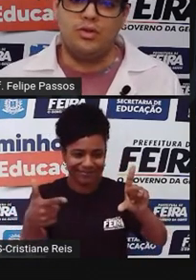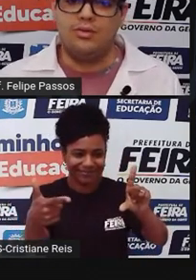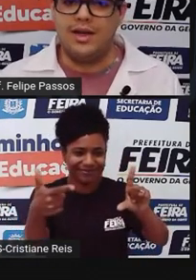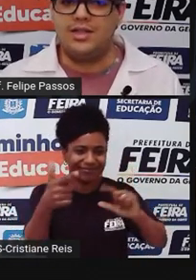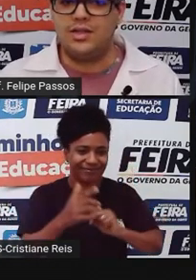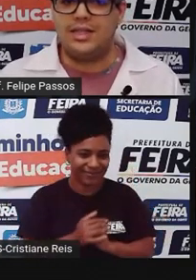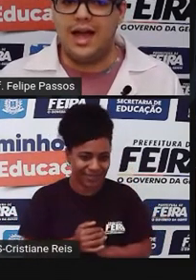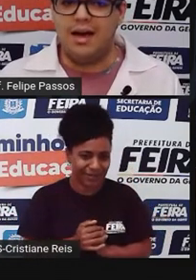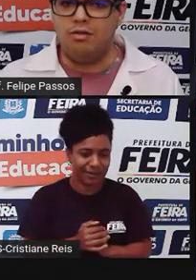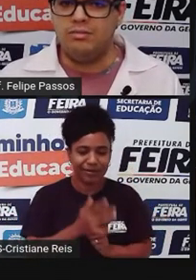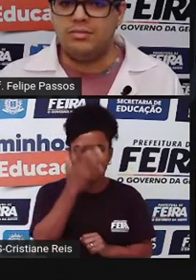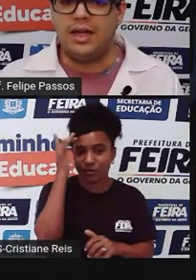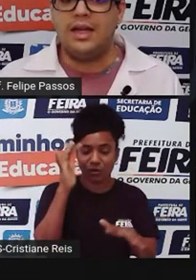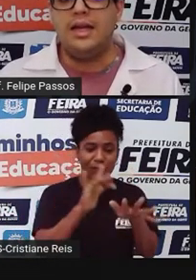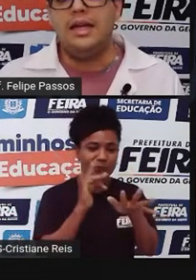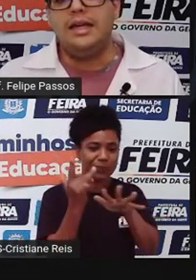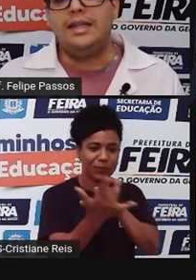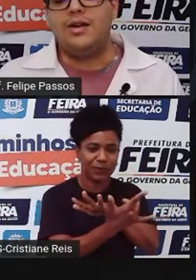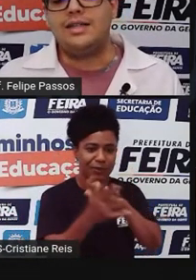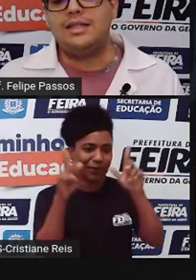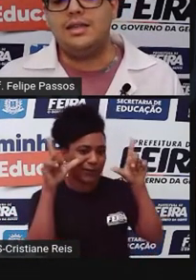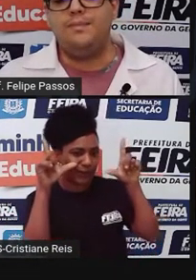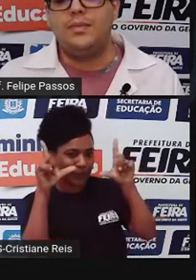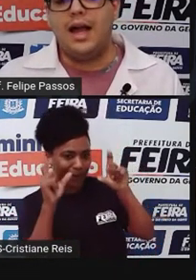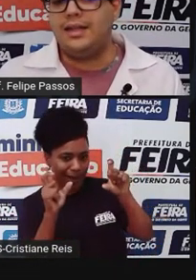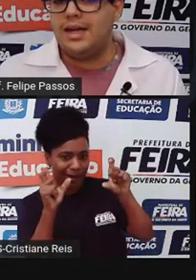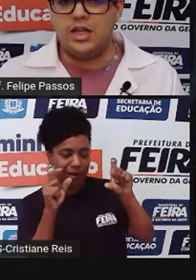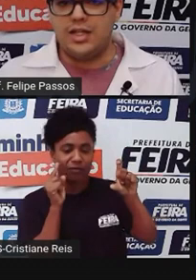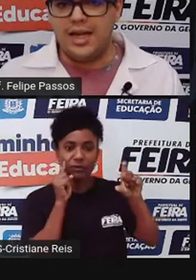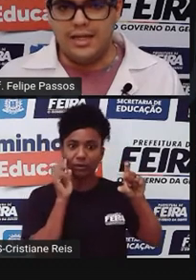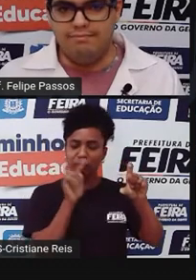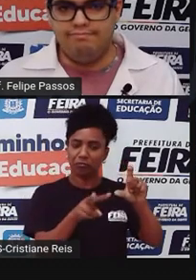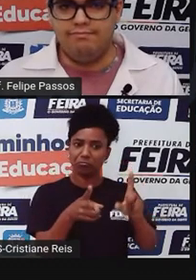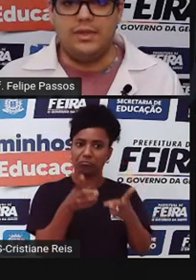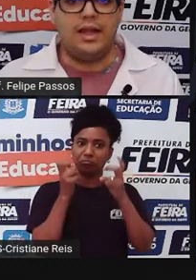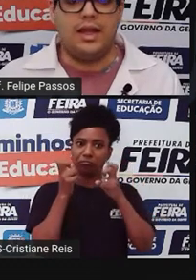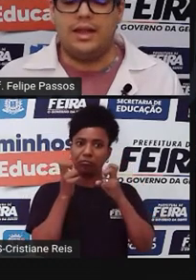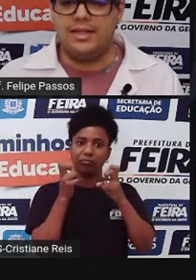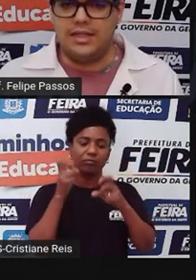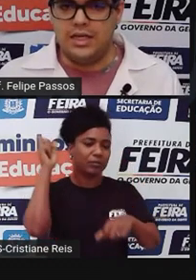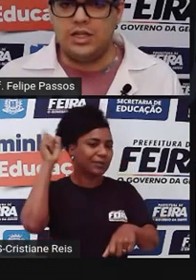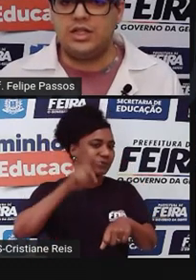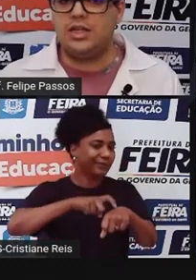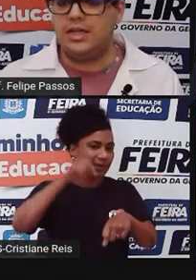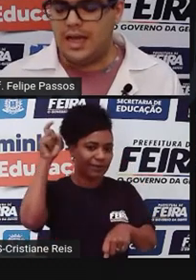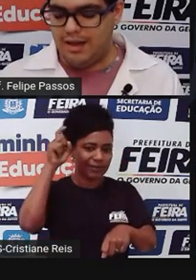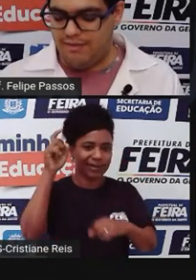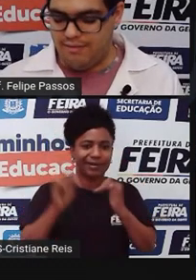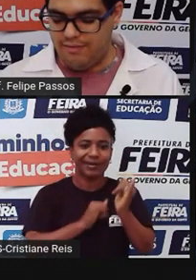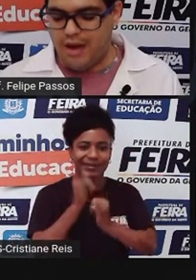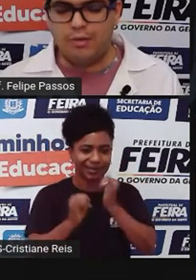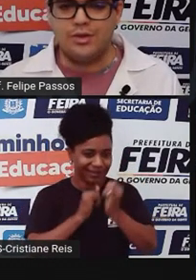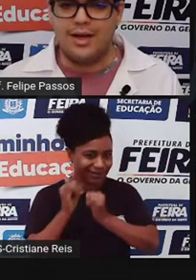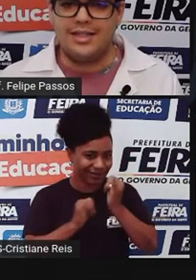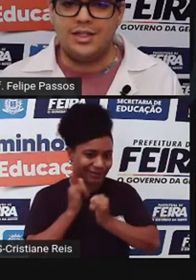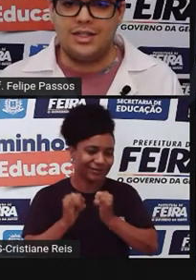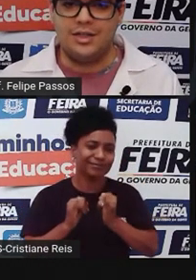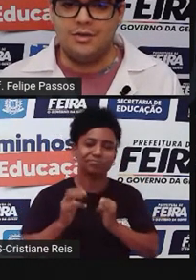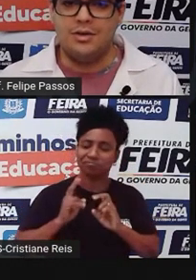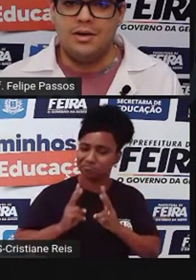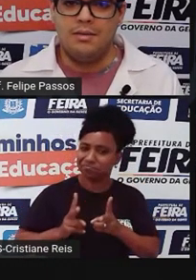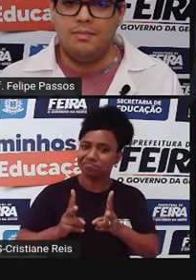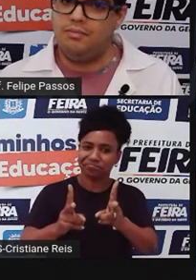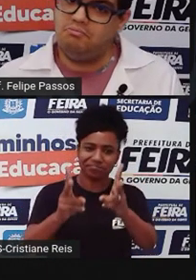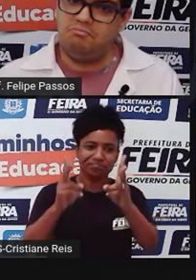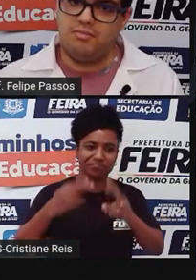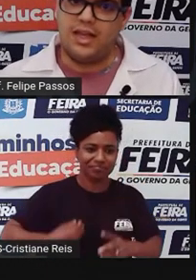postou numa rede social né então assim a internet está aí nela existem e ela vai continuar